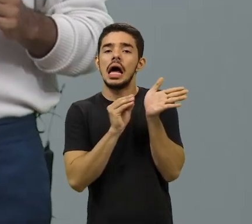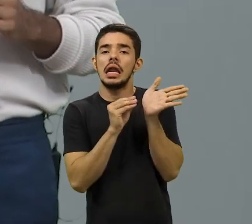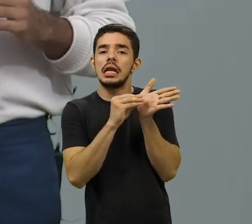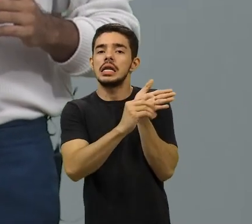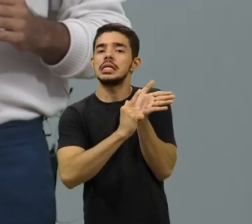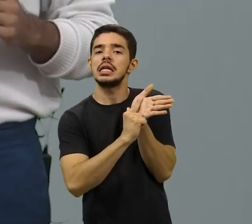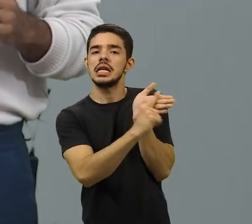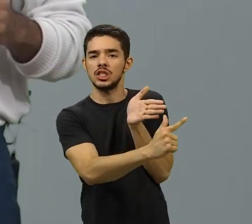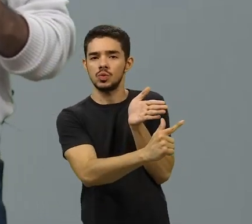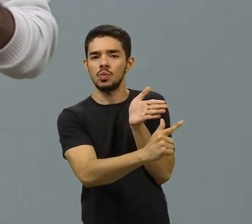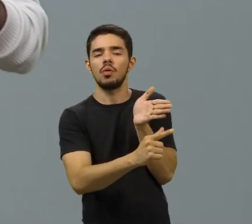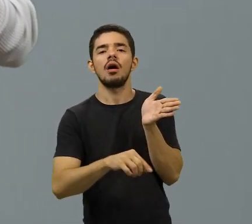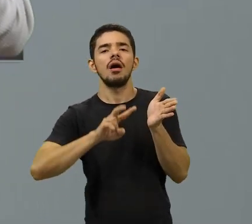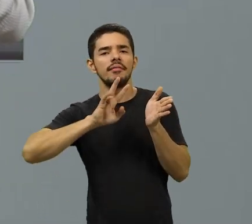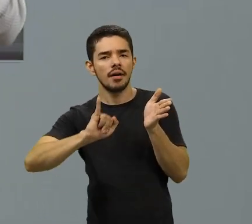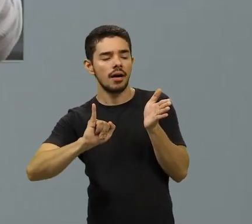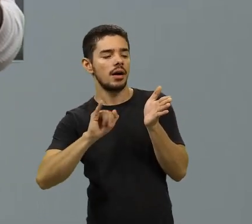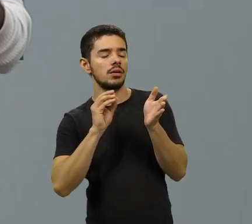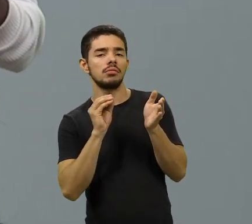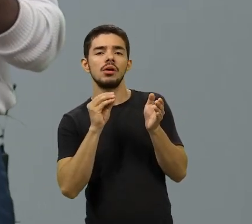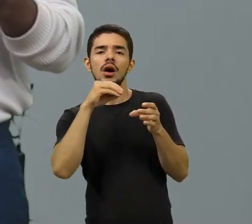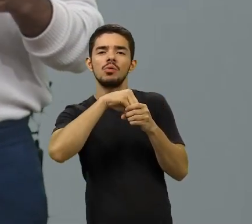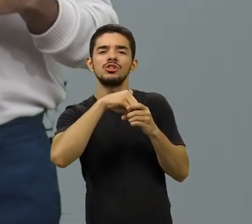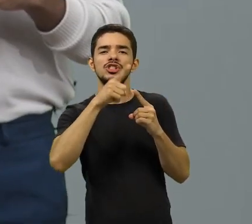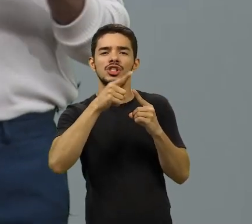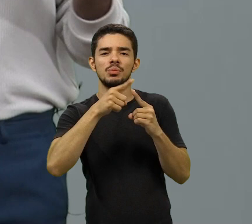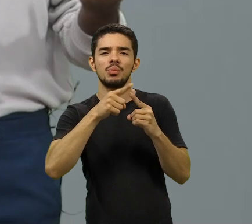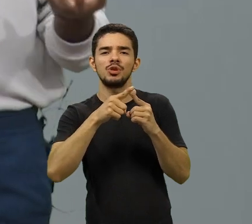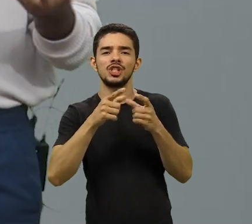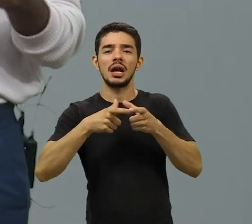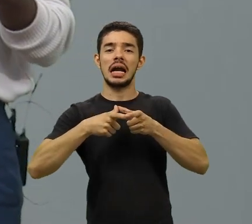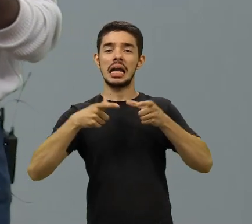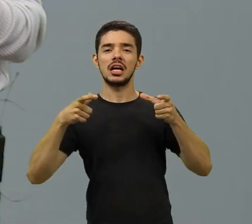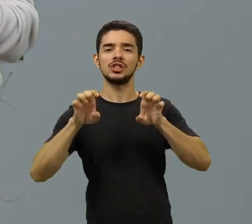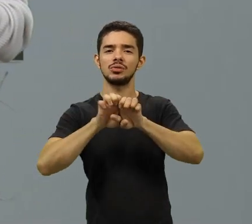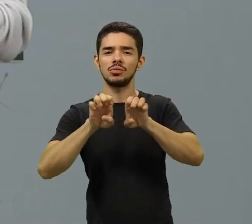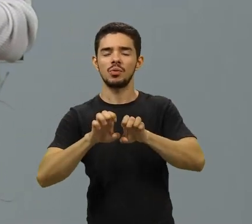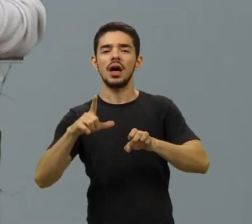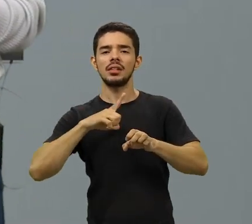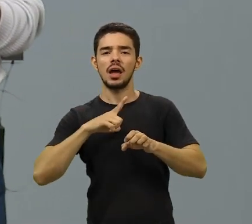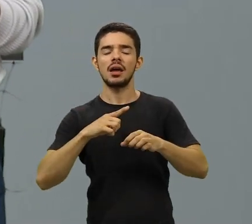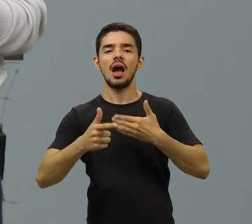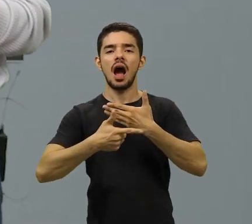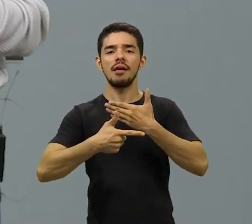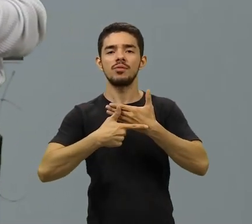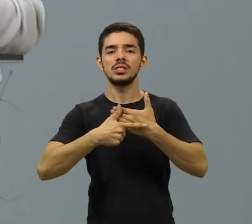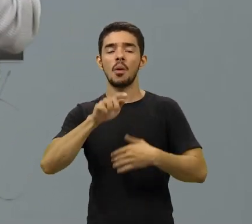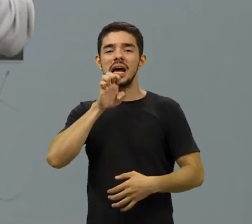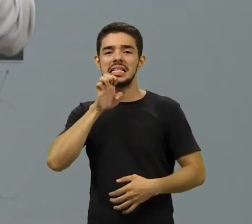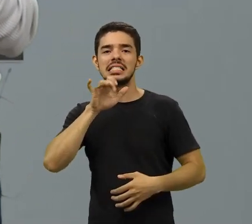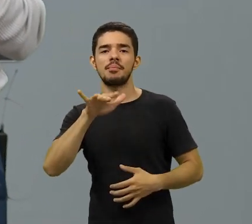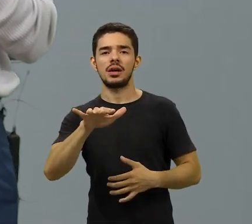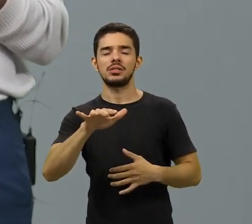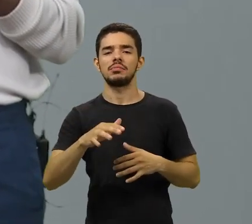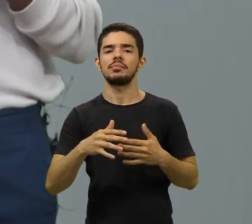lisossomos também, né, que vão lá encapsular algum tipo de macroestrutura que tem uma função enzimática. Então,